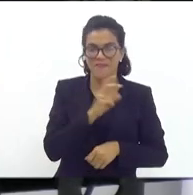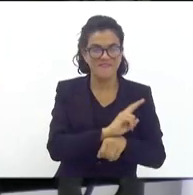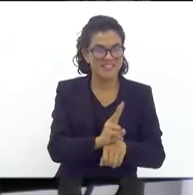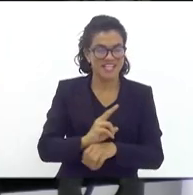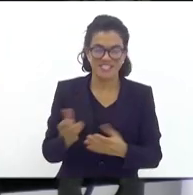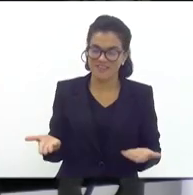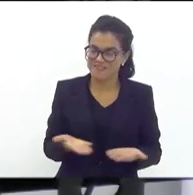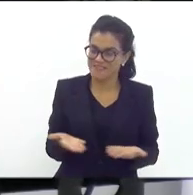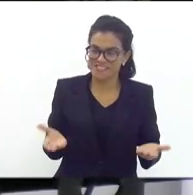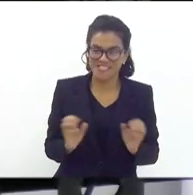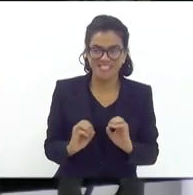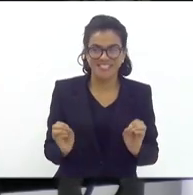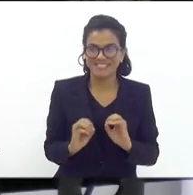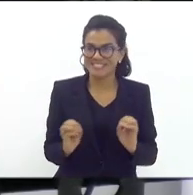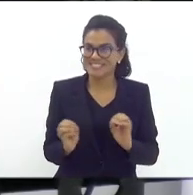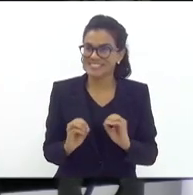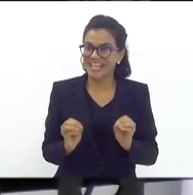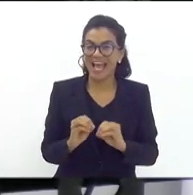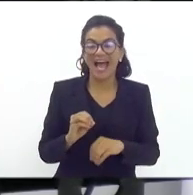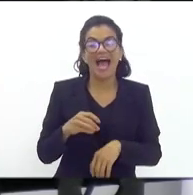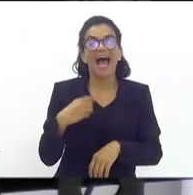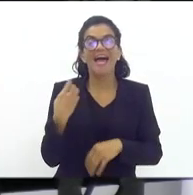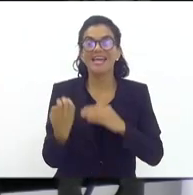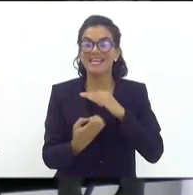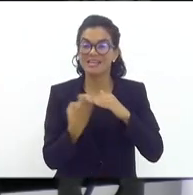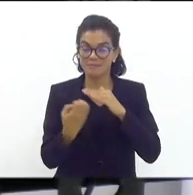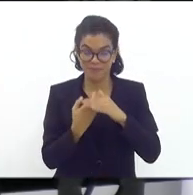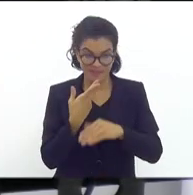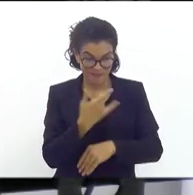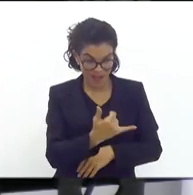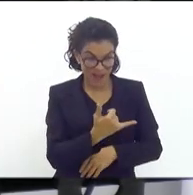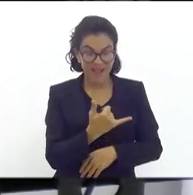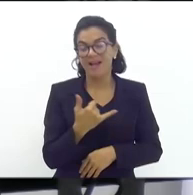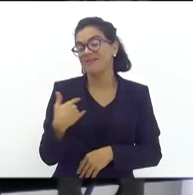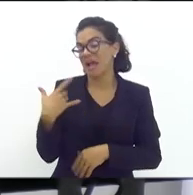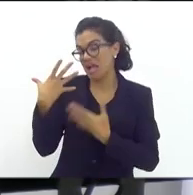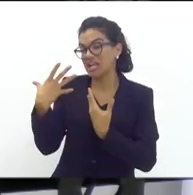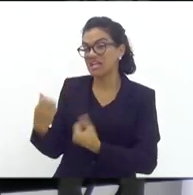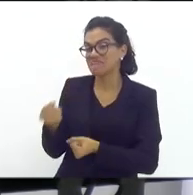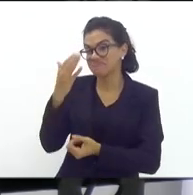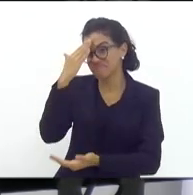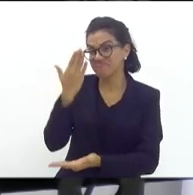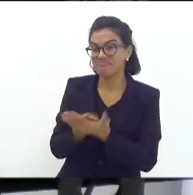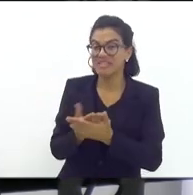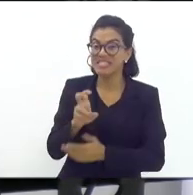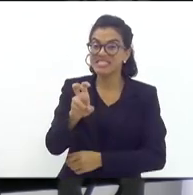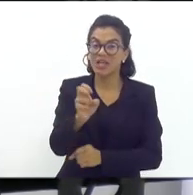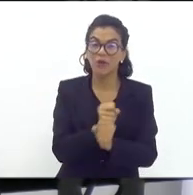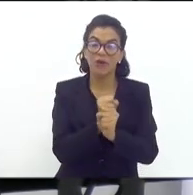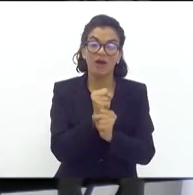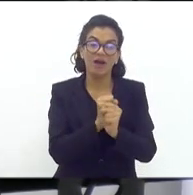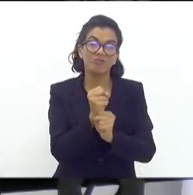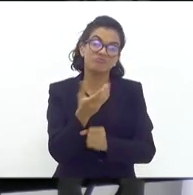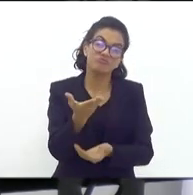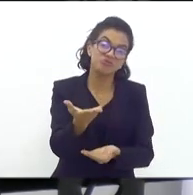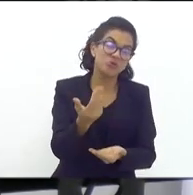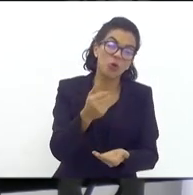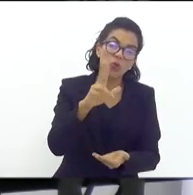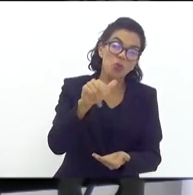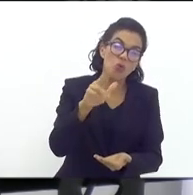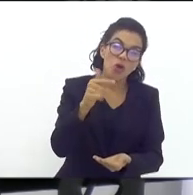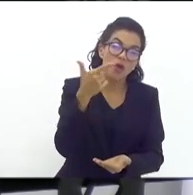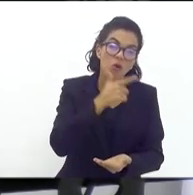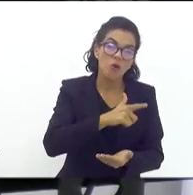agência fala a concessionária fala e agência acredita e em cinco anos o senhor não conseguiu fazer qualquer tipo de normatização